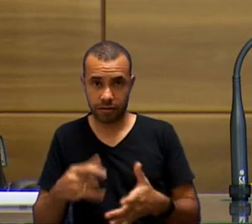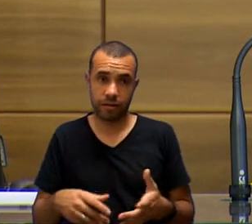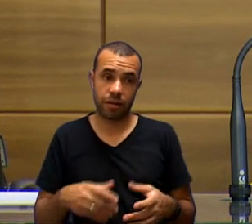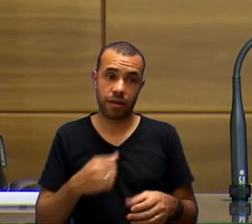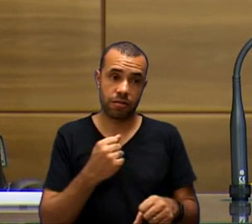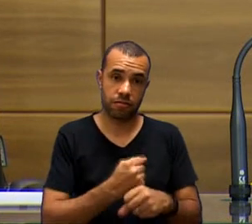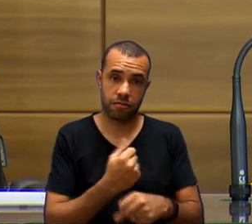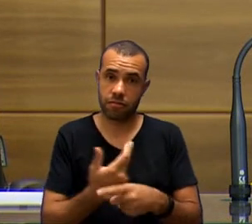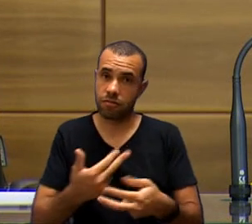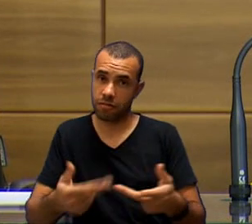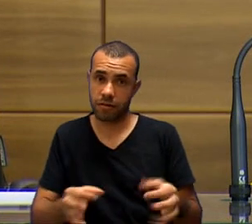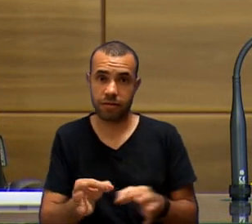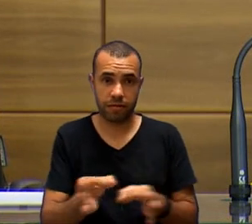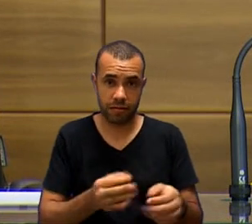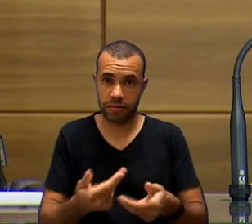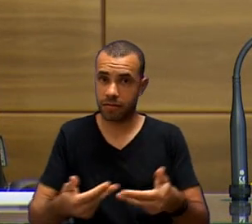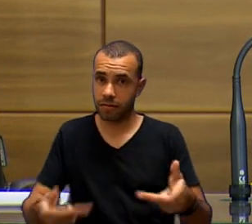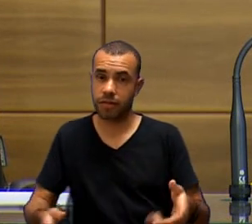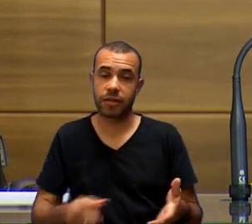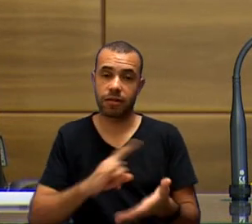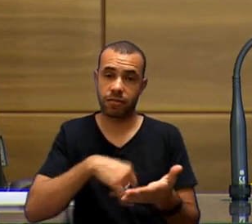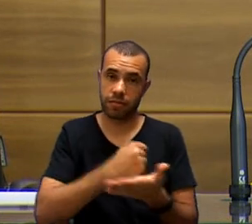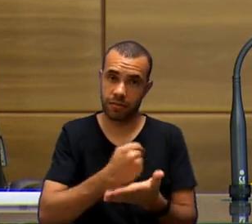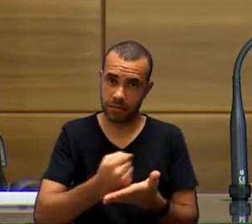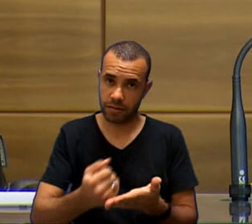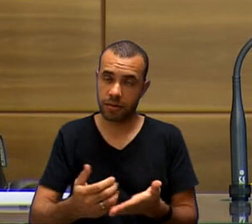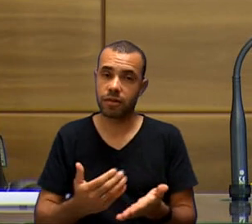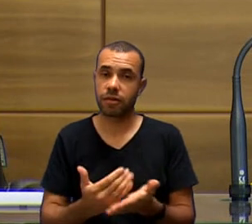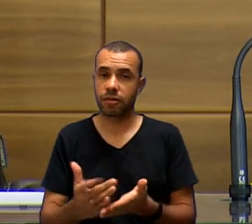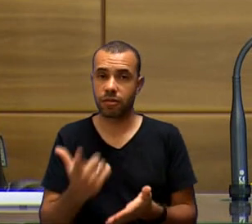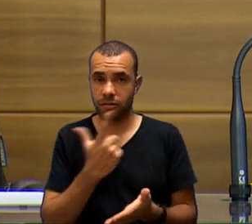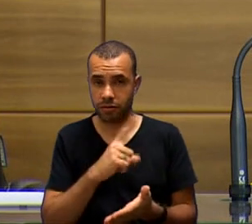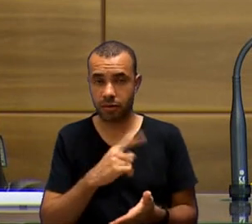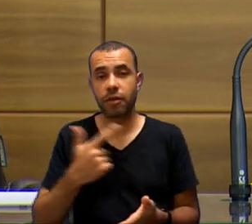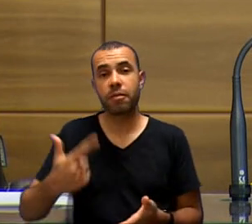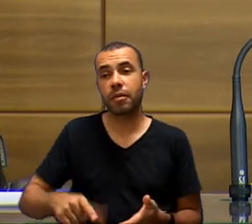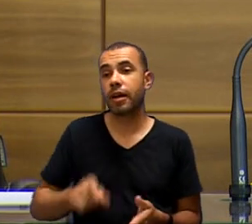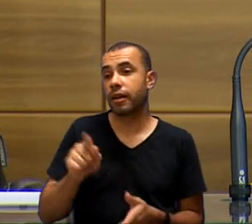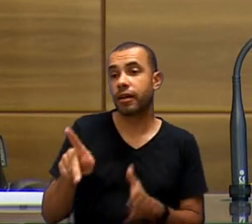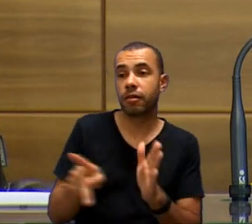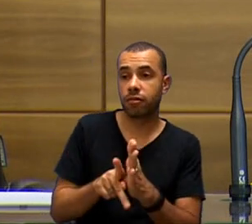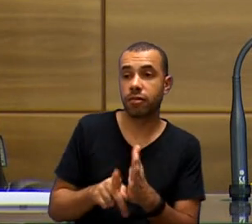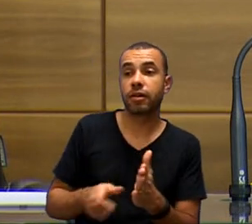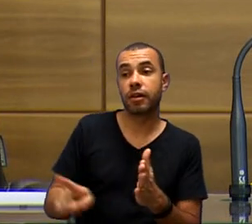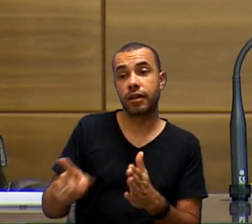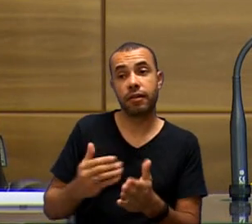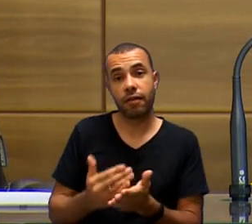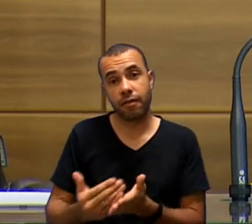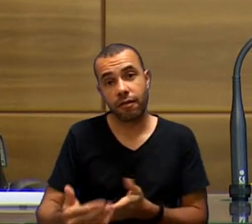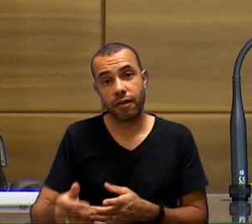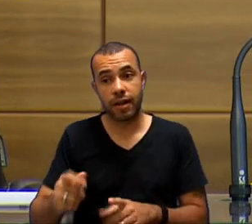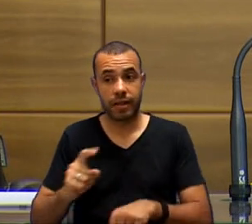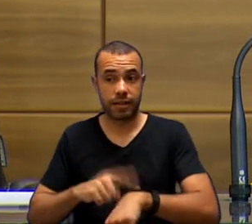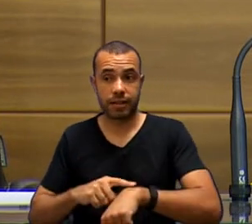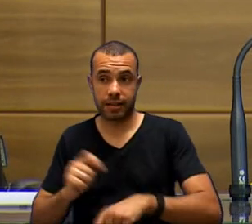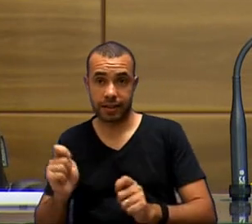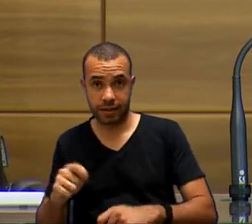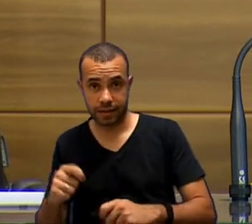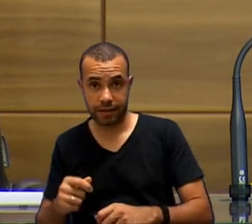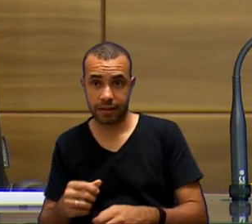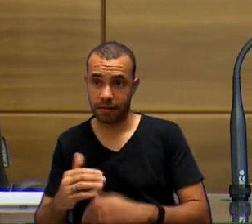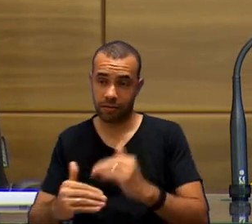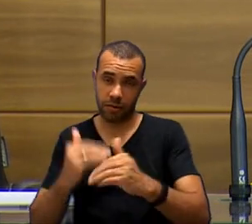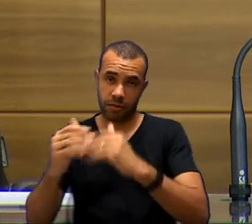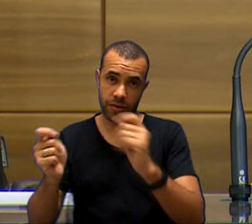licitadas, dos projetos que nós esperamos ainda ter tempo de desenvolver, entre eles um que diz respeito até